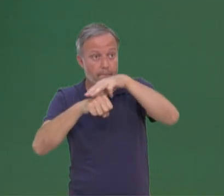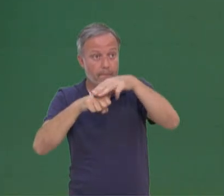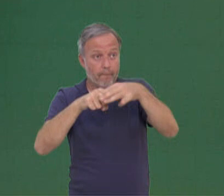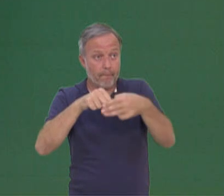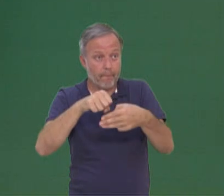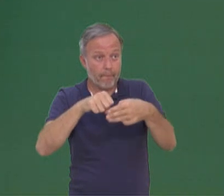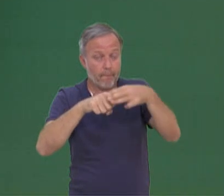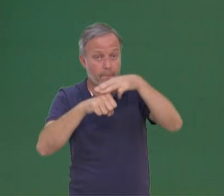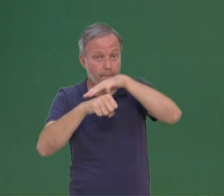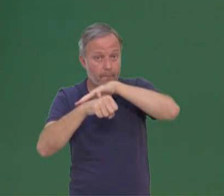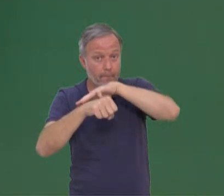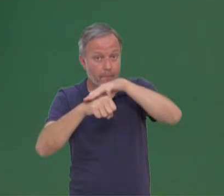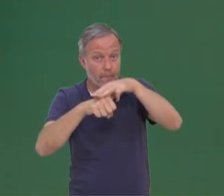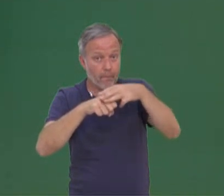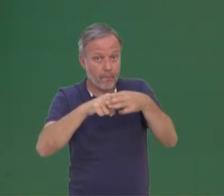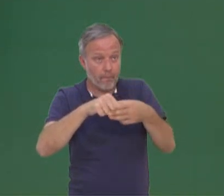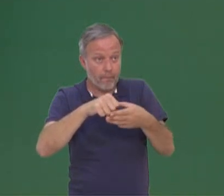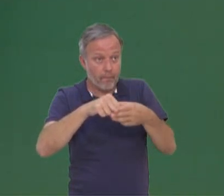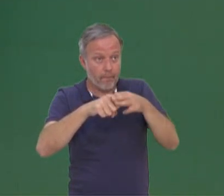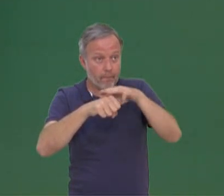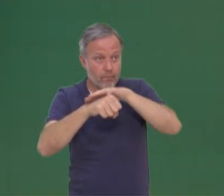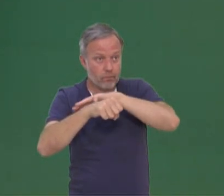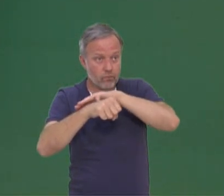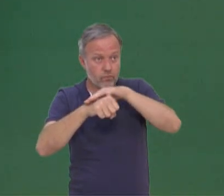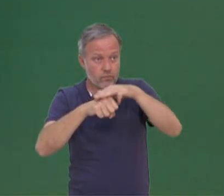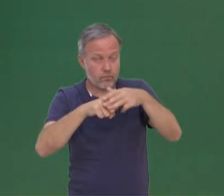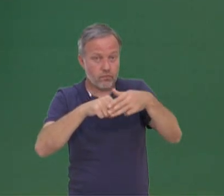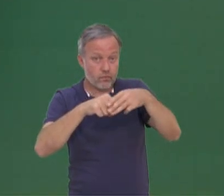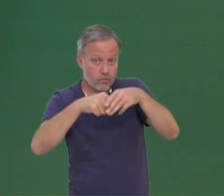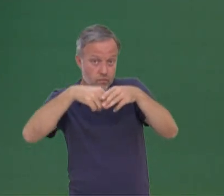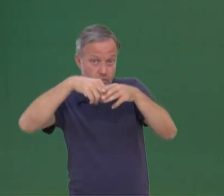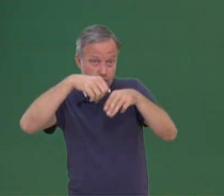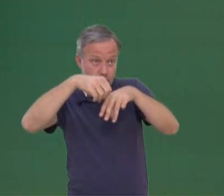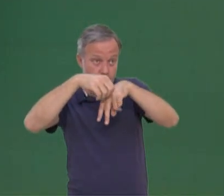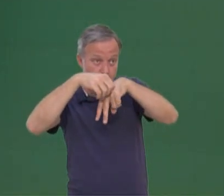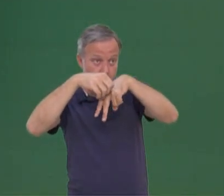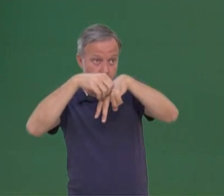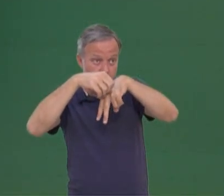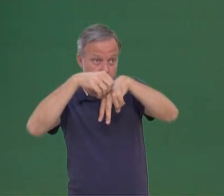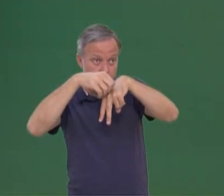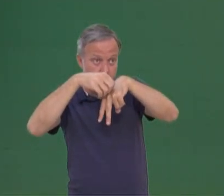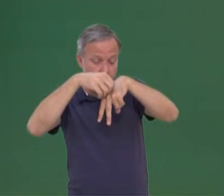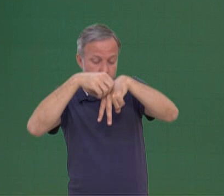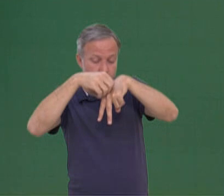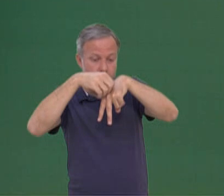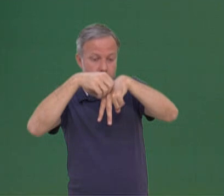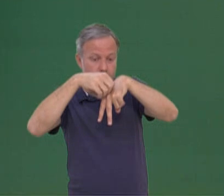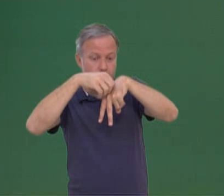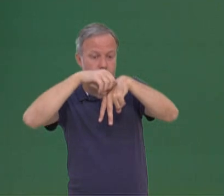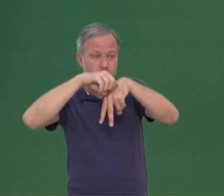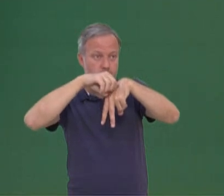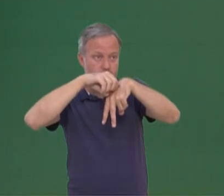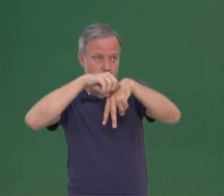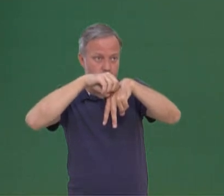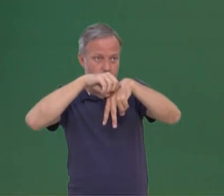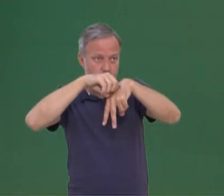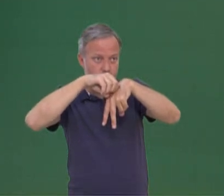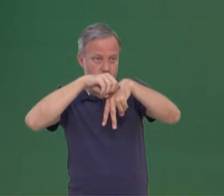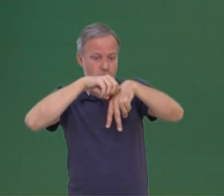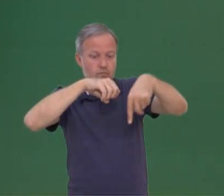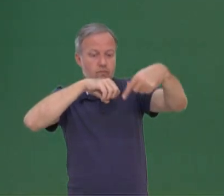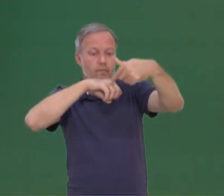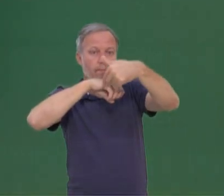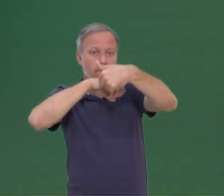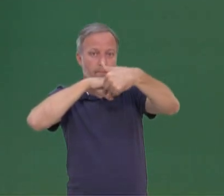desses fosfolipídios. A Fran já falou, esse fosfolipídio que tem uma parte contendo fósforo que interage com a